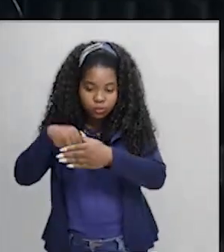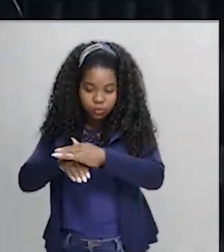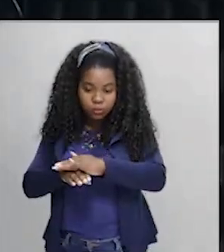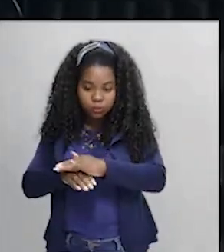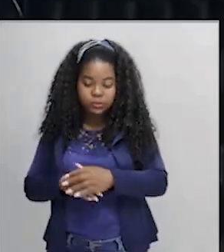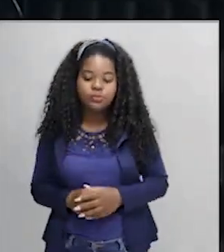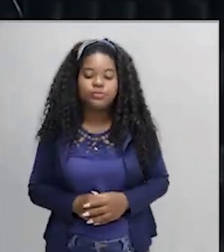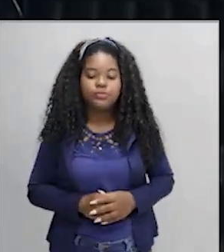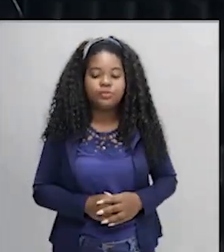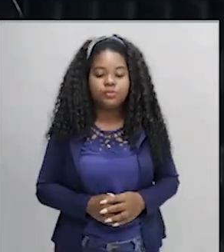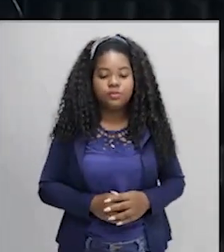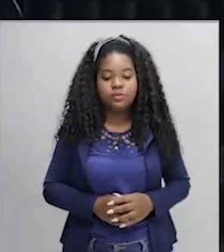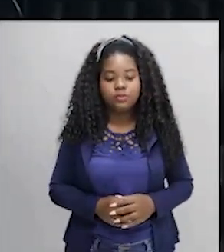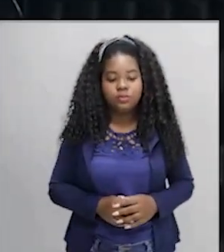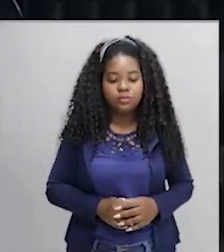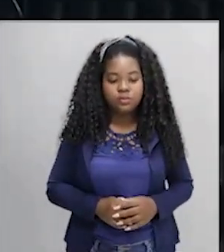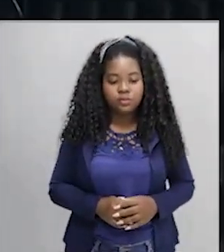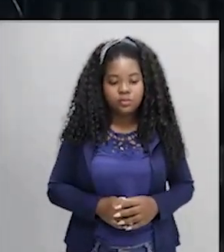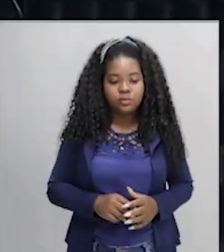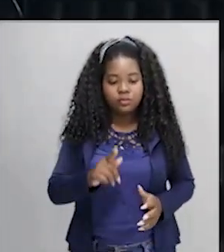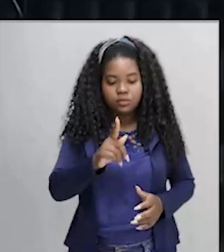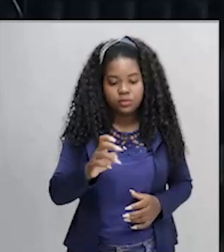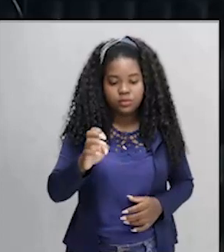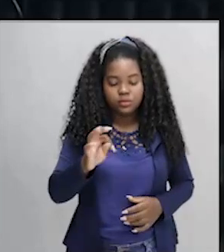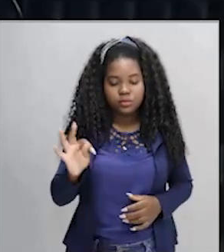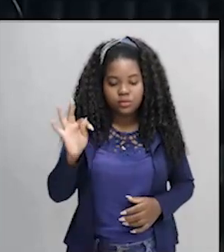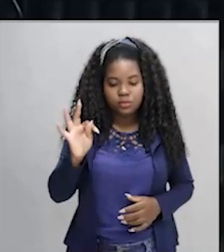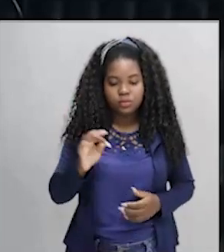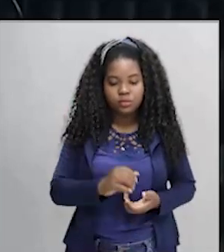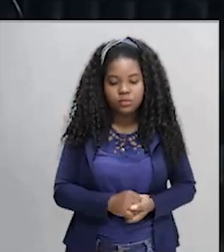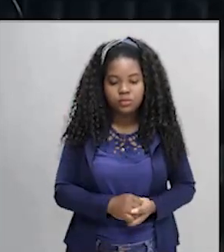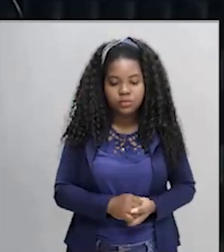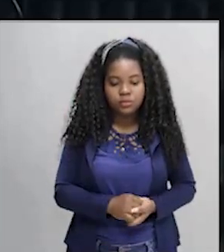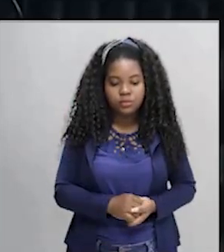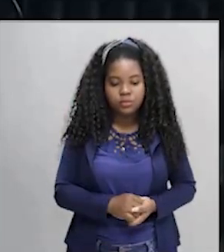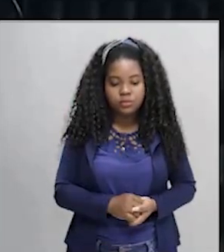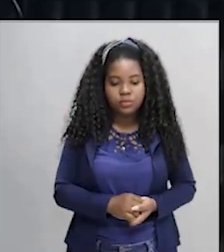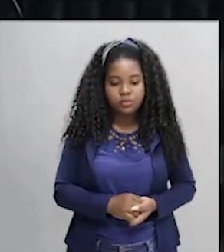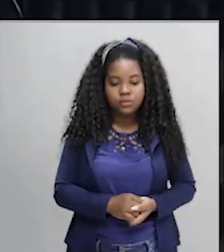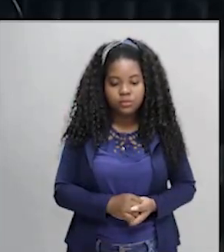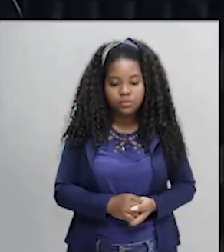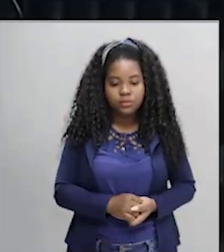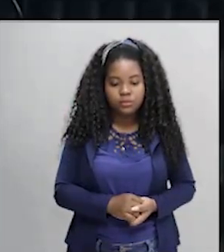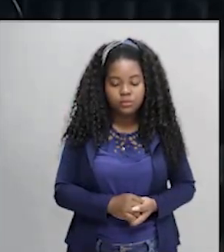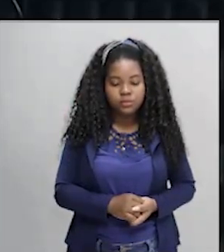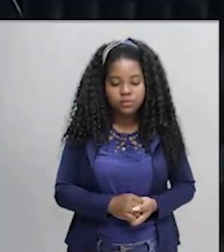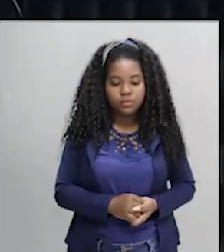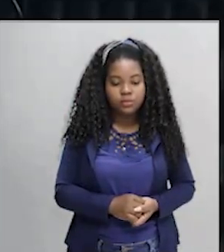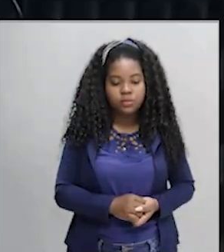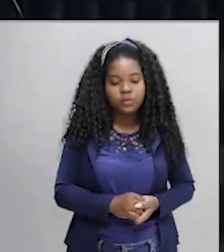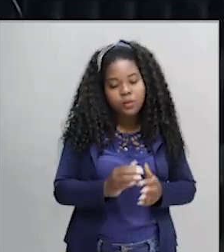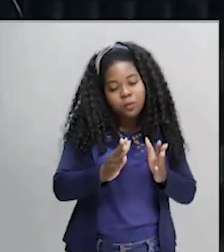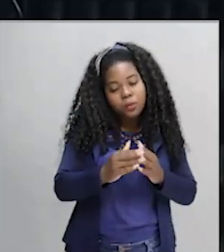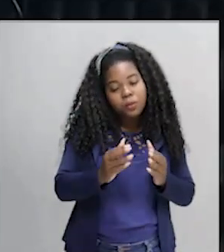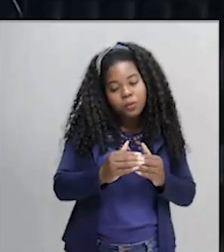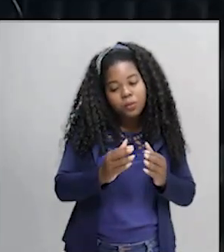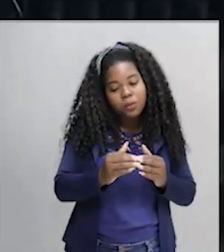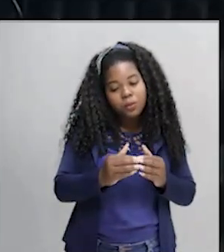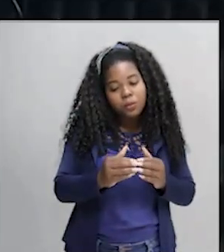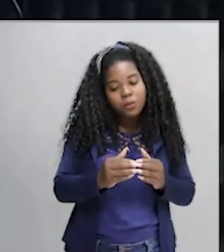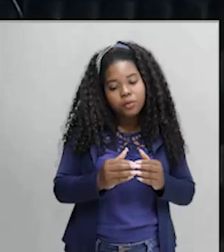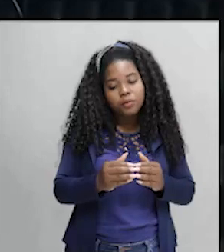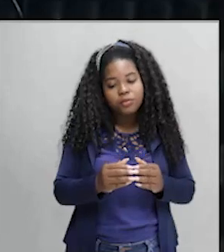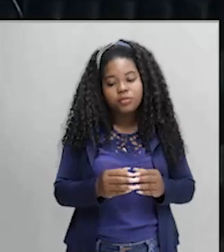exemplo. Please get in the car. Get in significa entrar. Por favor, entre no carro. Let's